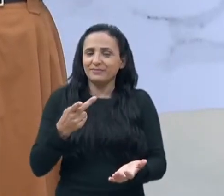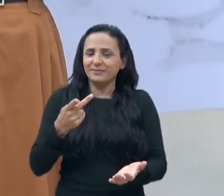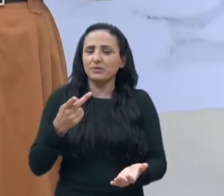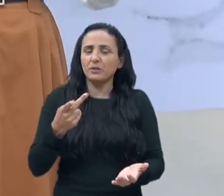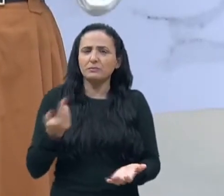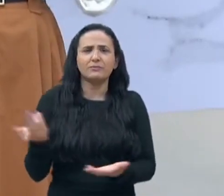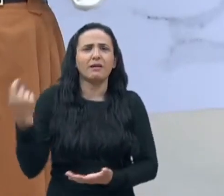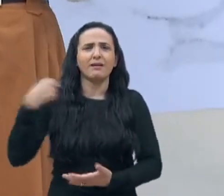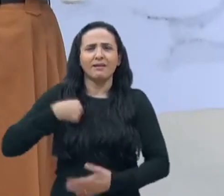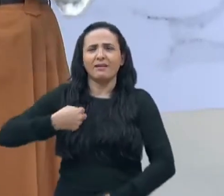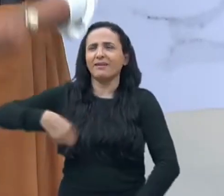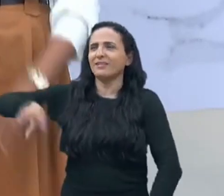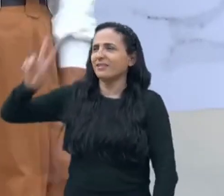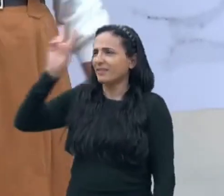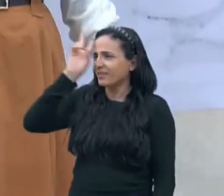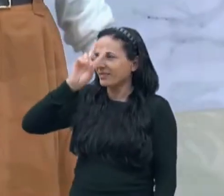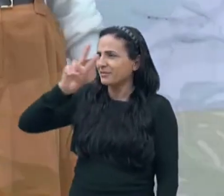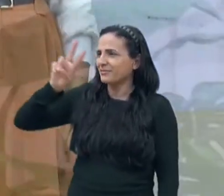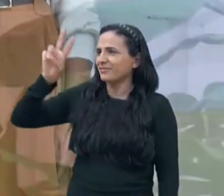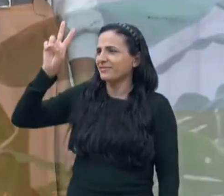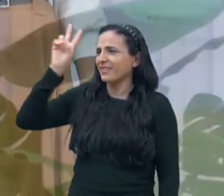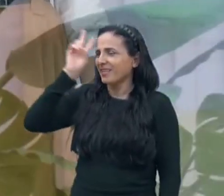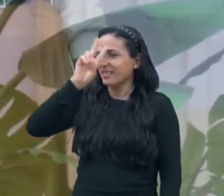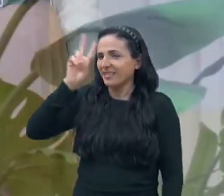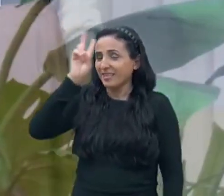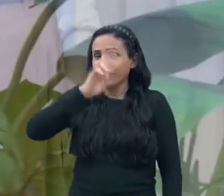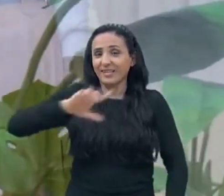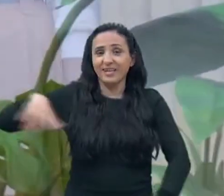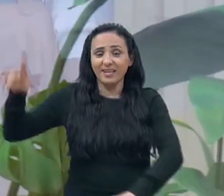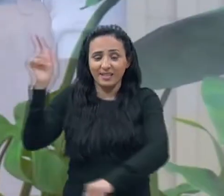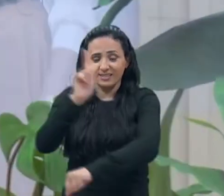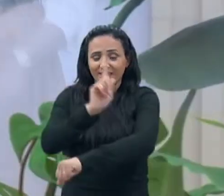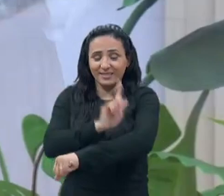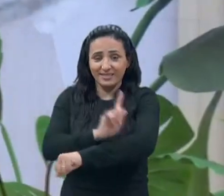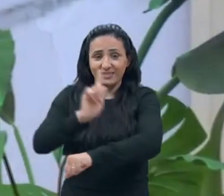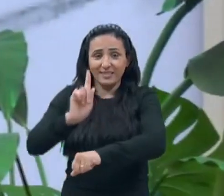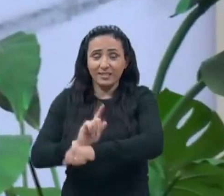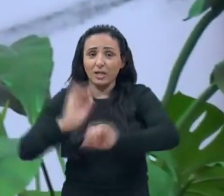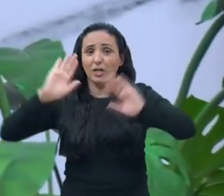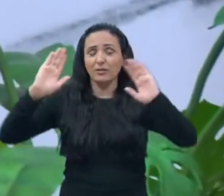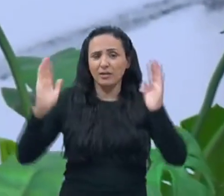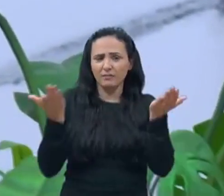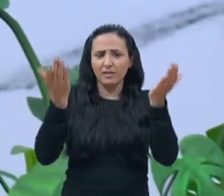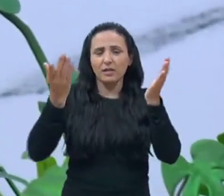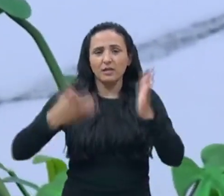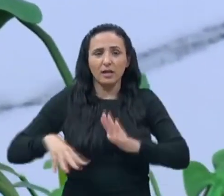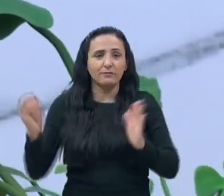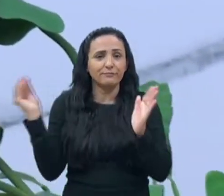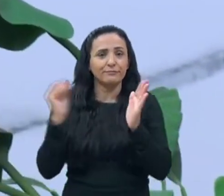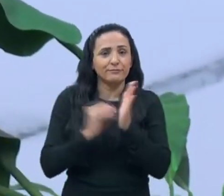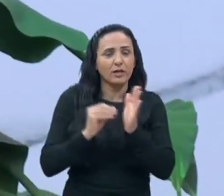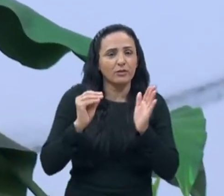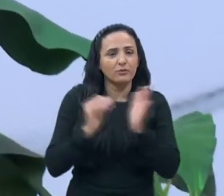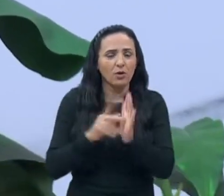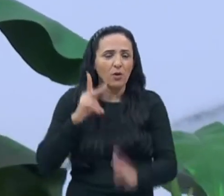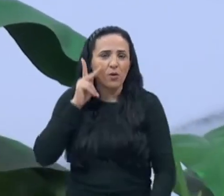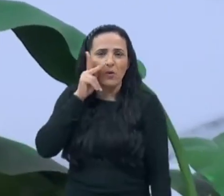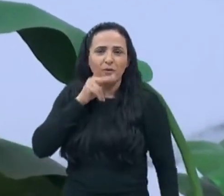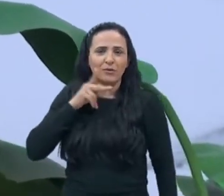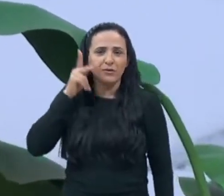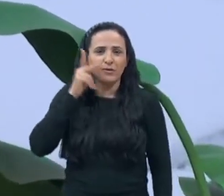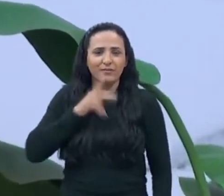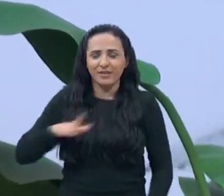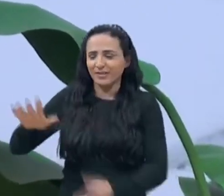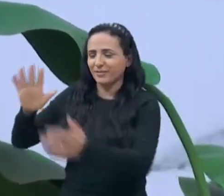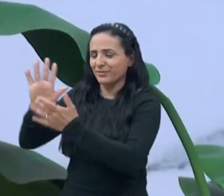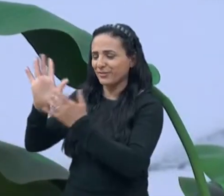operar. Me recordo em Caná, em meio ao casamento, vinho da festa faltou. Chamaram e logo a água